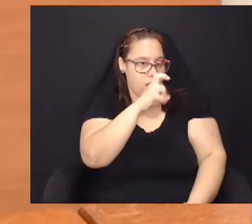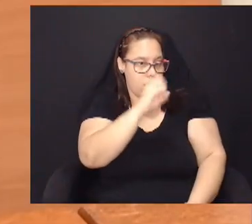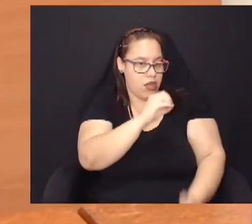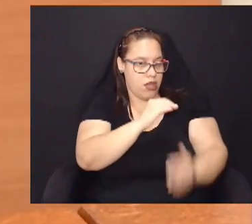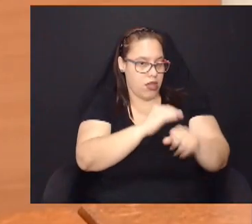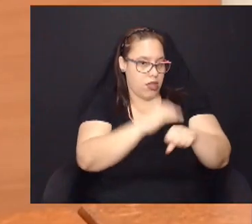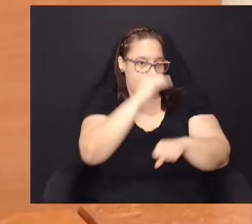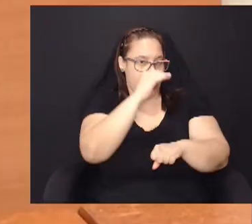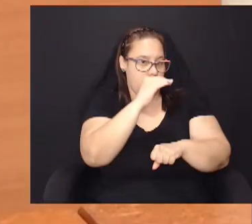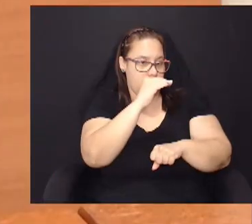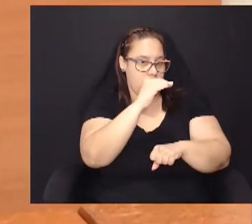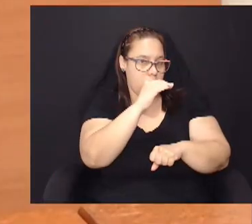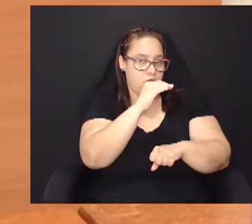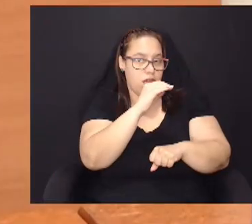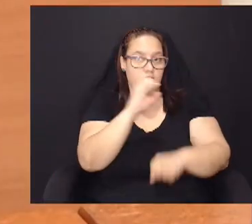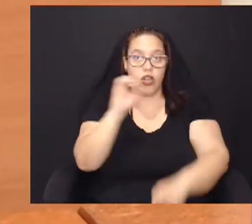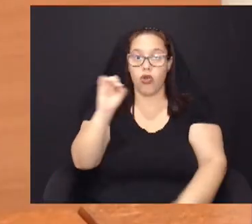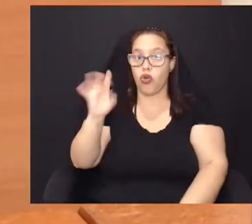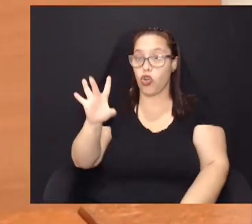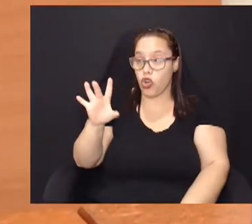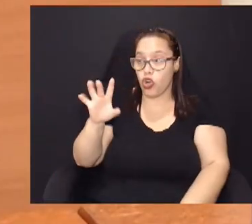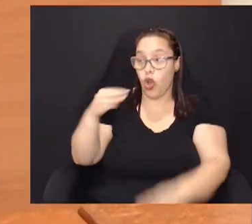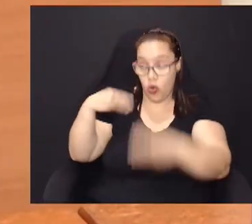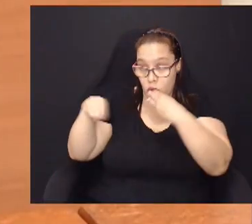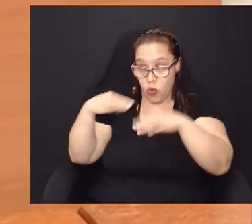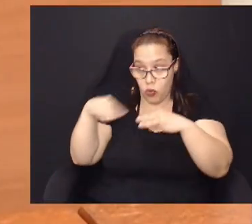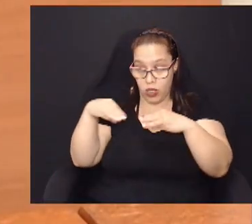Isso. pessoas. Só com música. Isso.